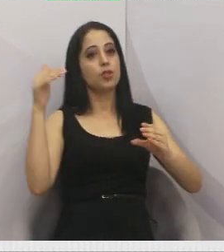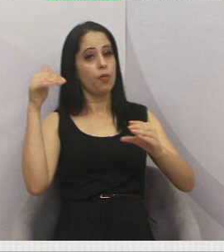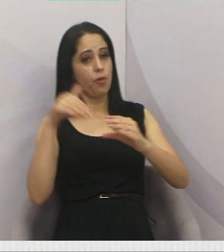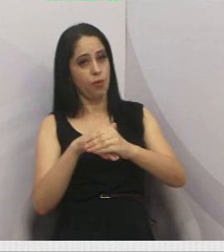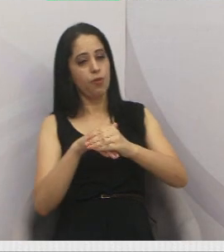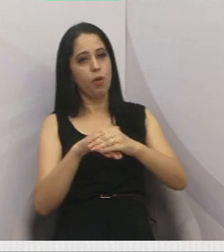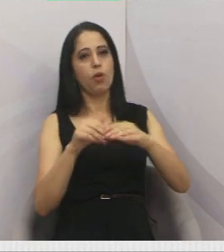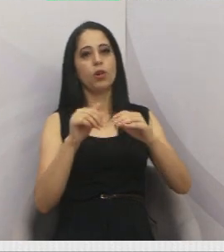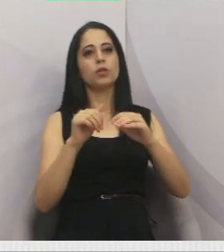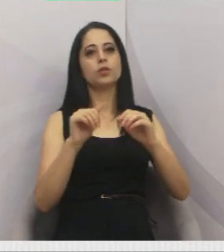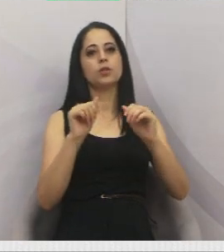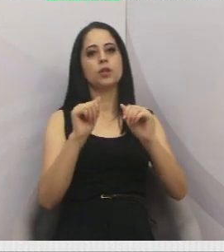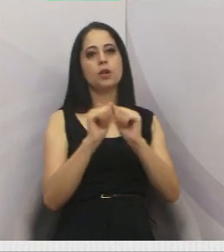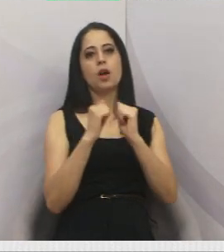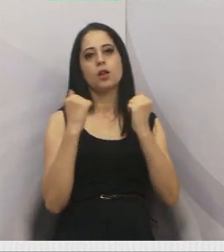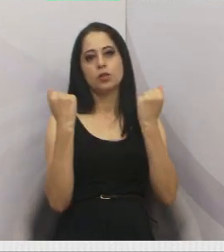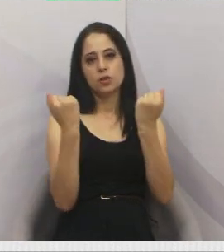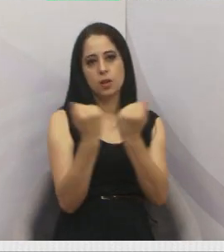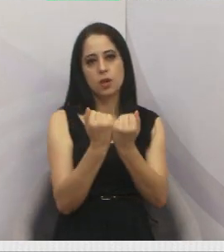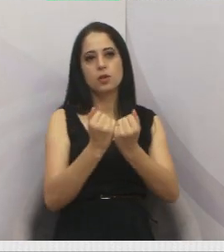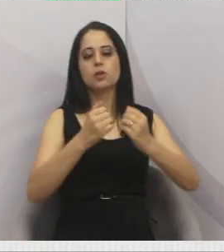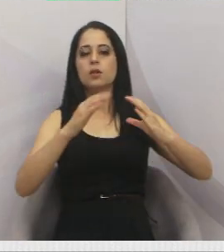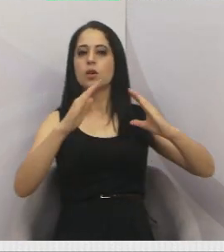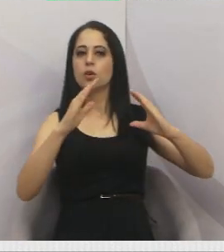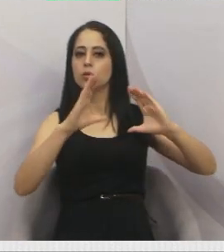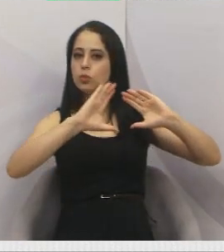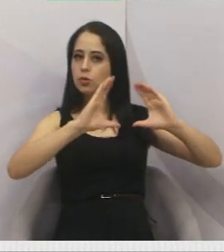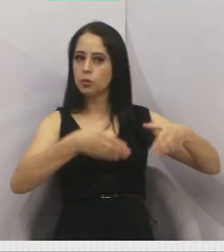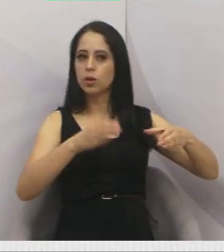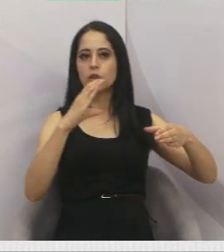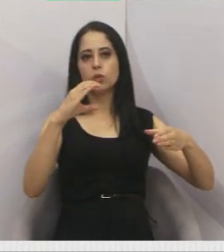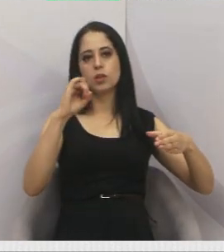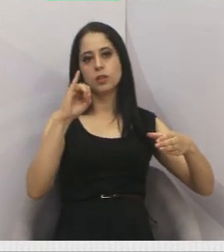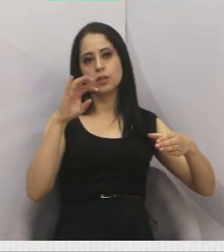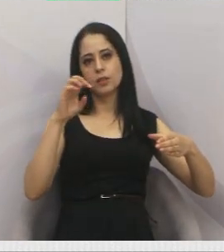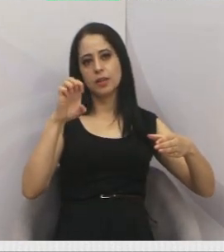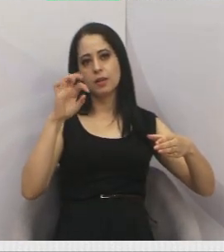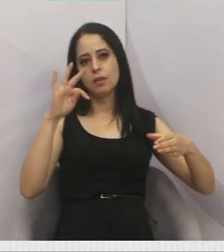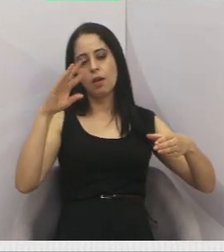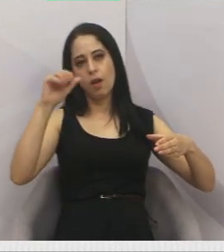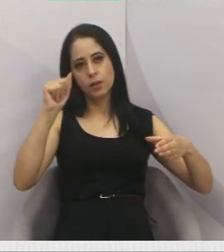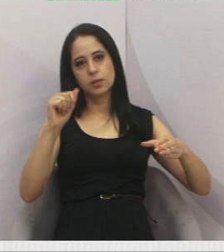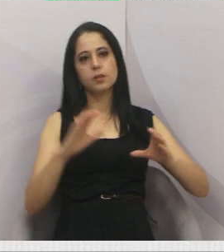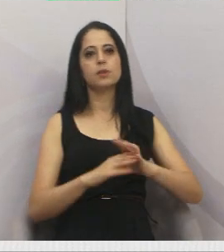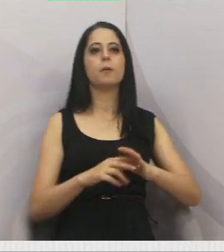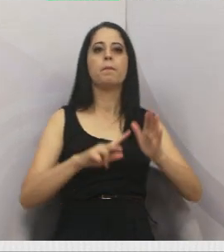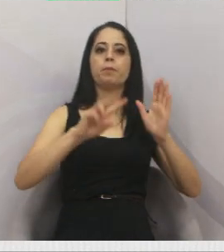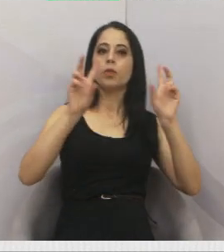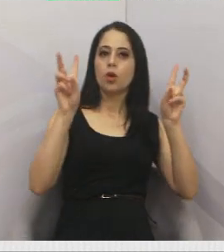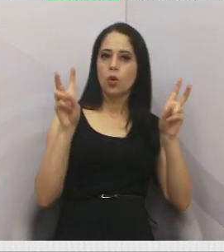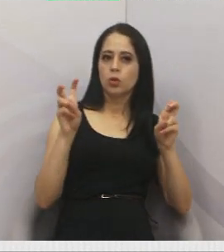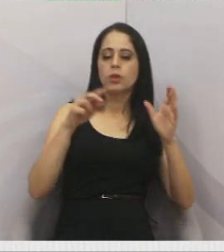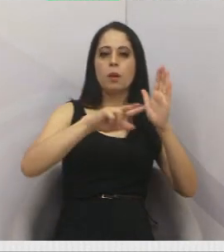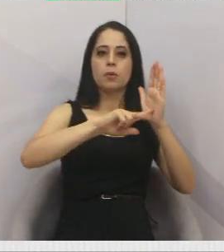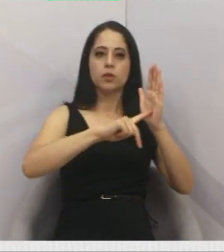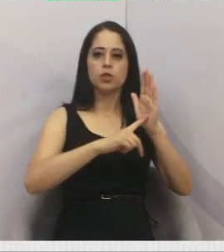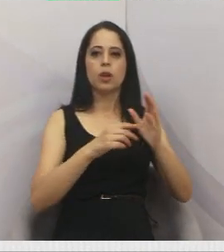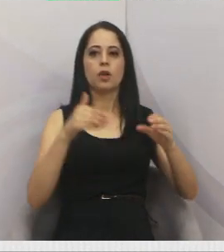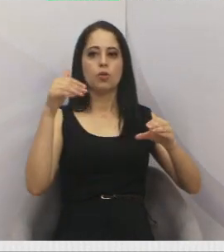Associação dos Proprietários e Moradores do Jardim Siesta. Segmento Entidade de Classe Sindical, um voto para Sindicato dos